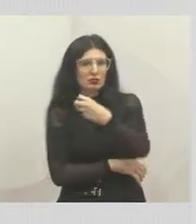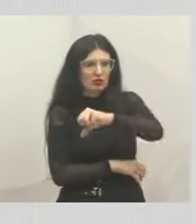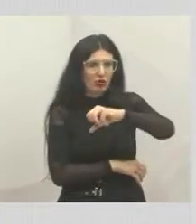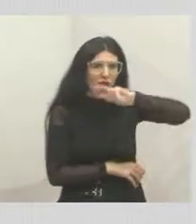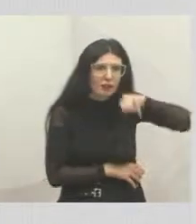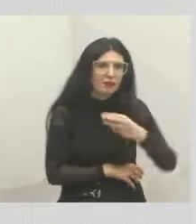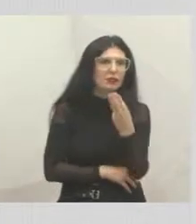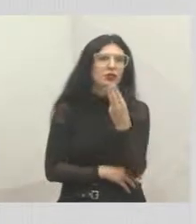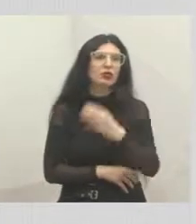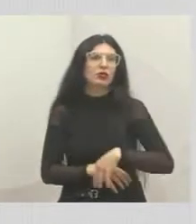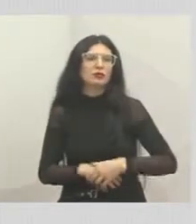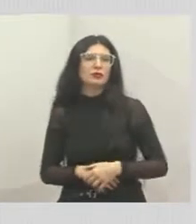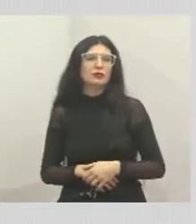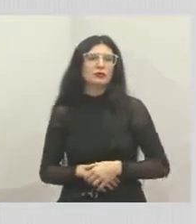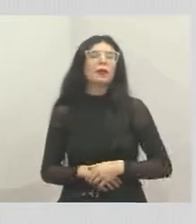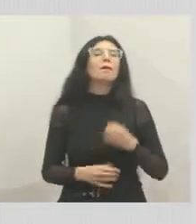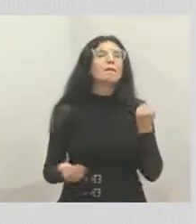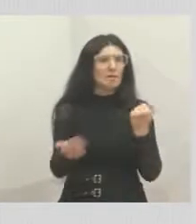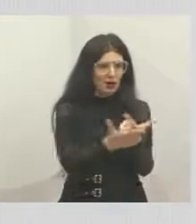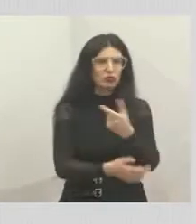39.211.000 e pago